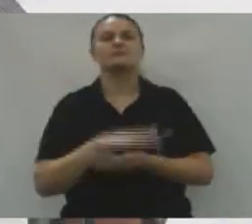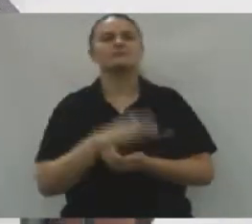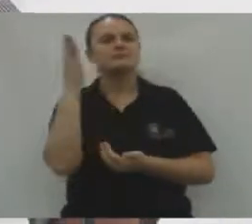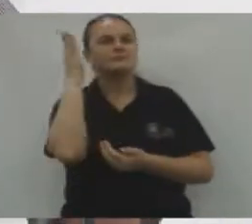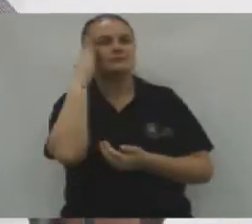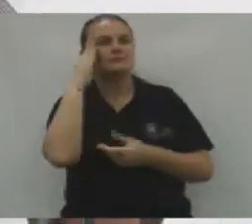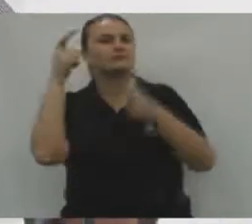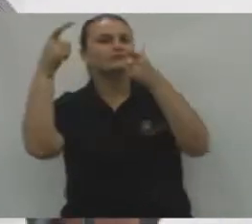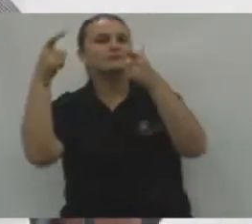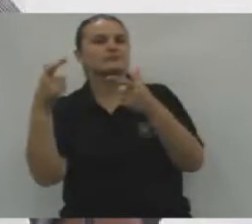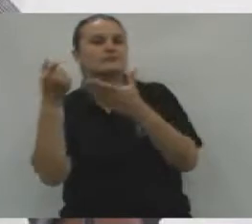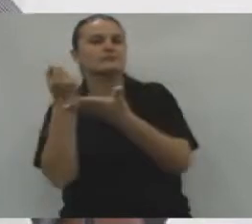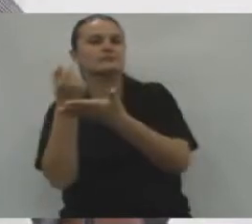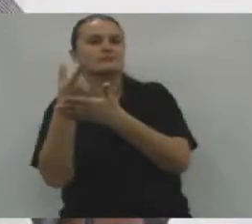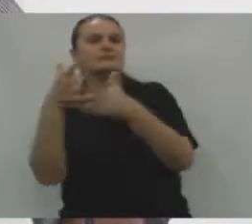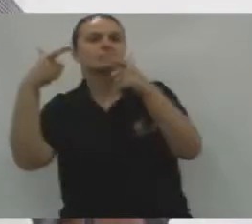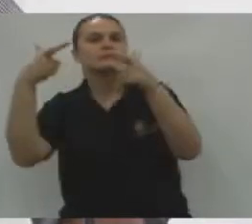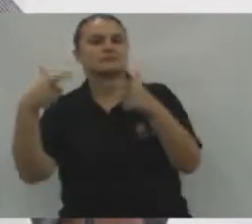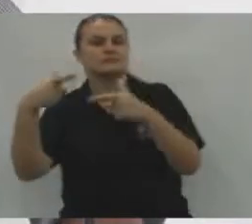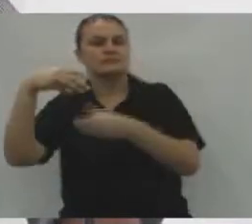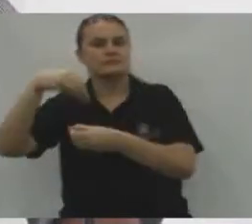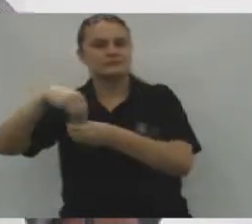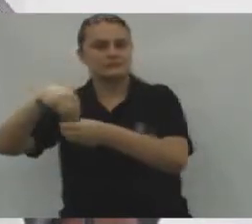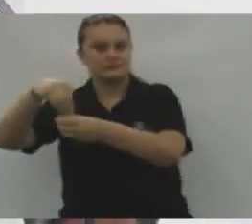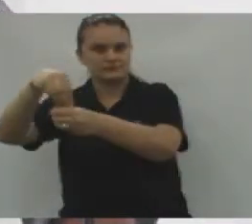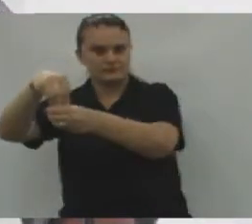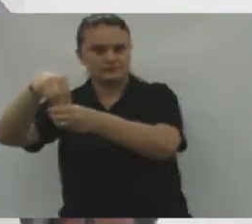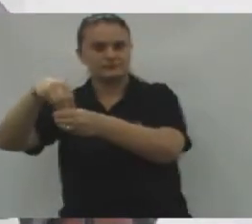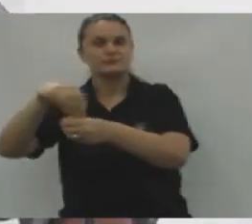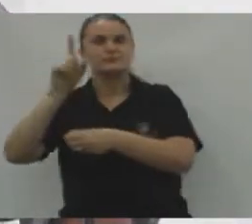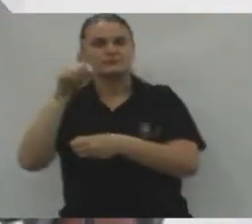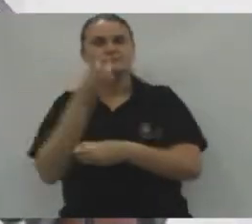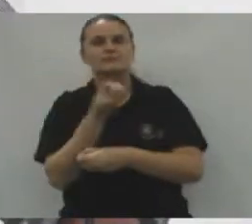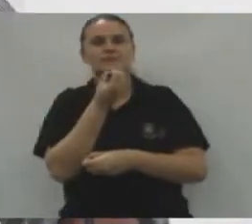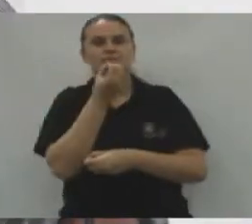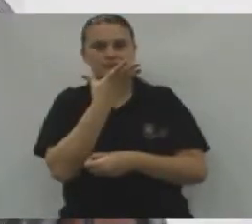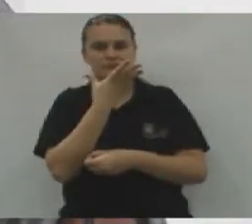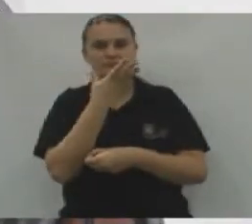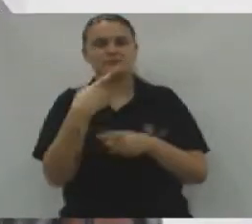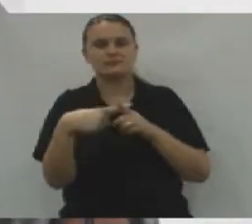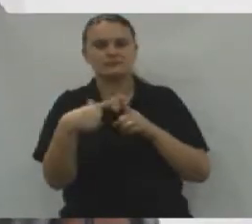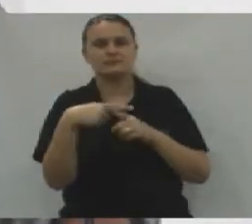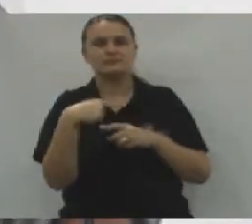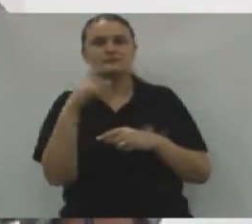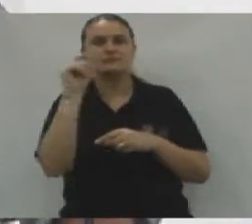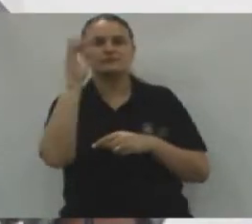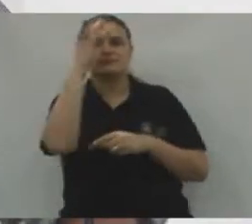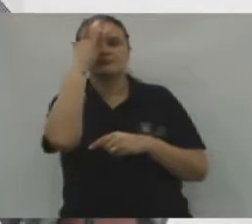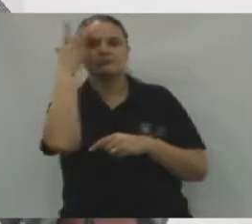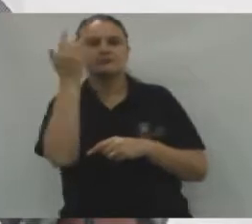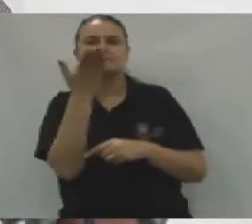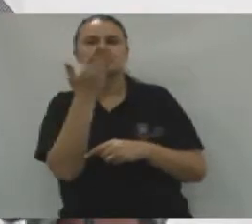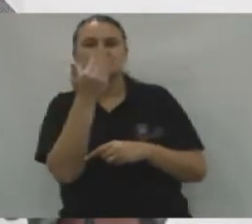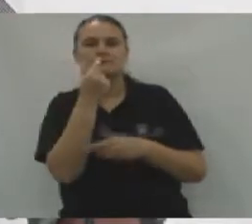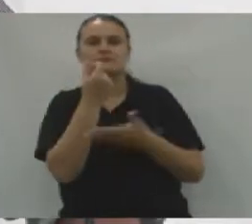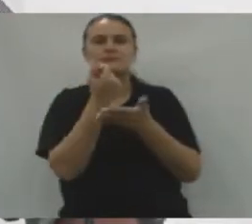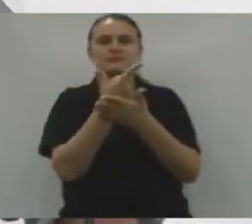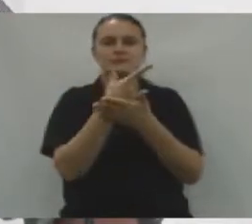produtos. Rastreabilidade dos produtos é um benefício principalmente para o nosso consumidor,